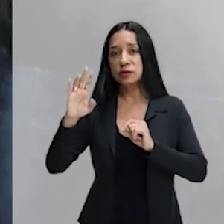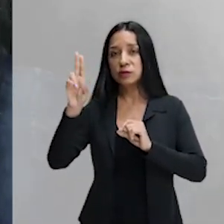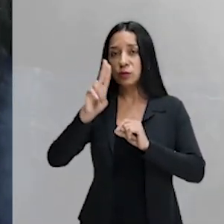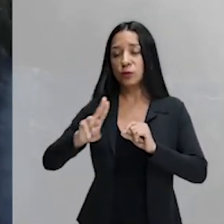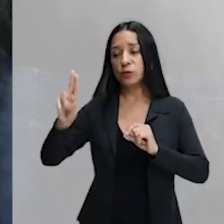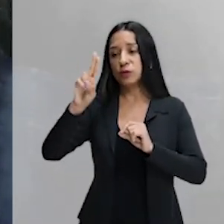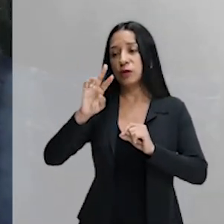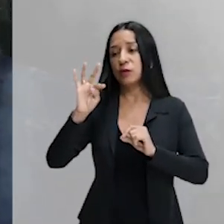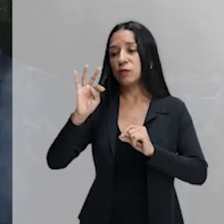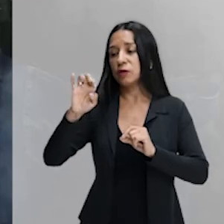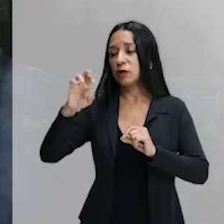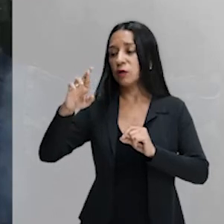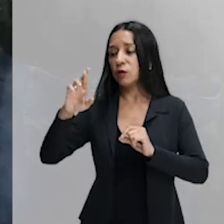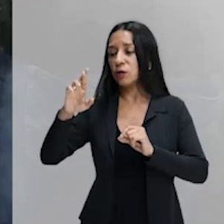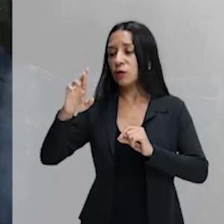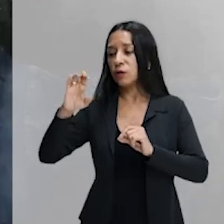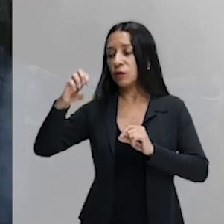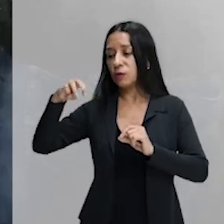ao quadrado